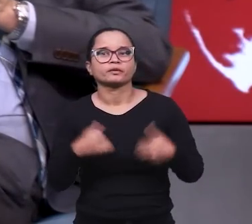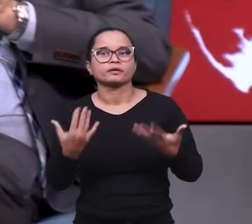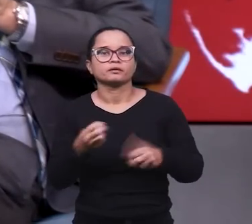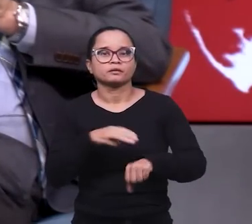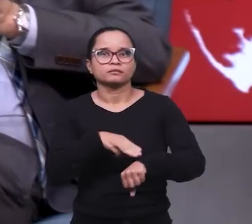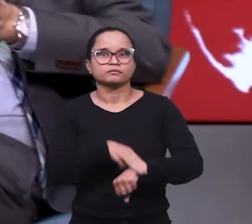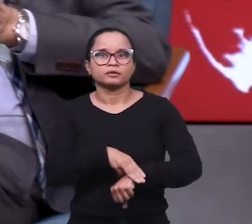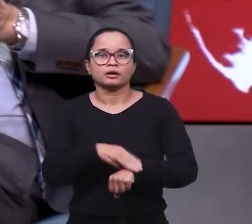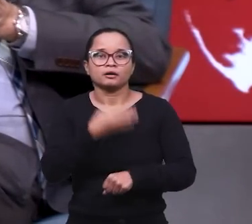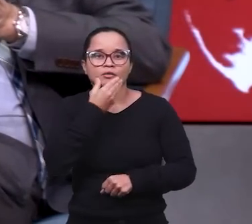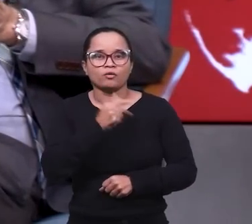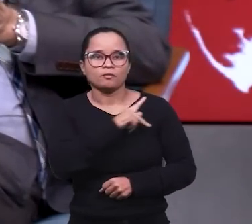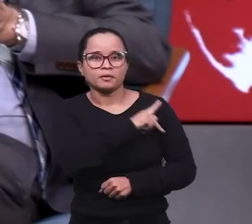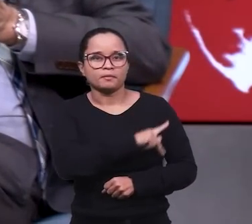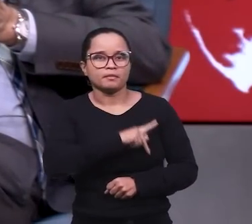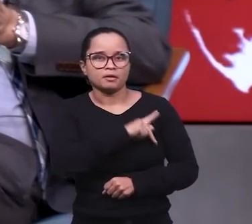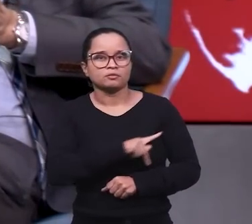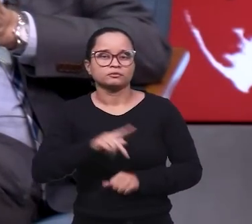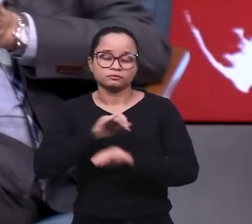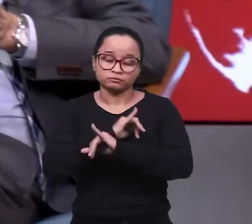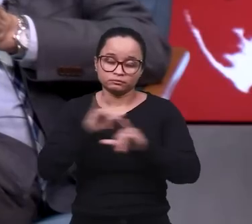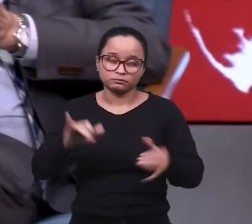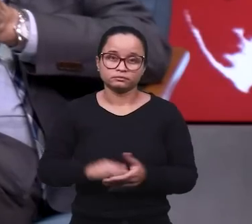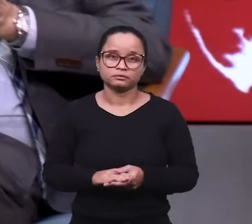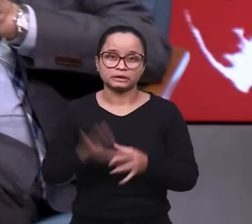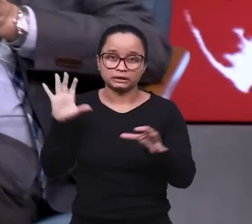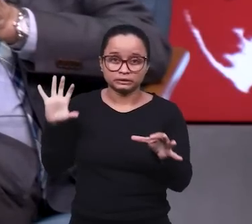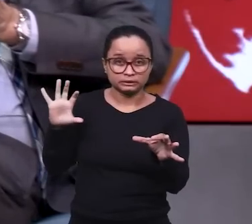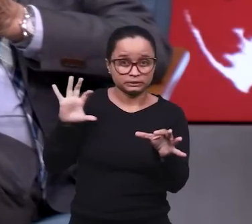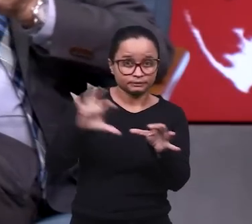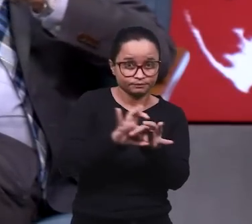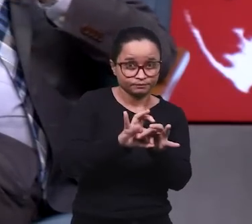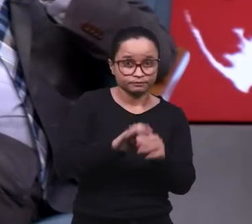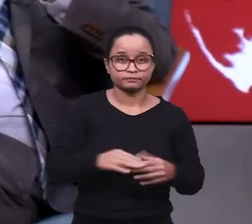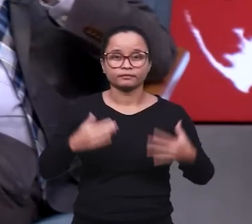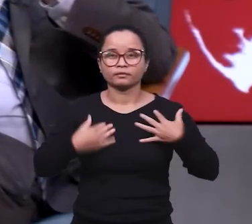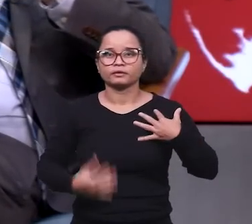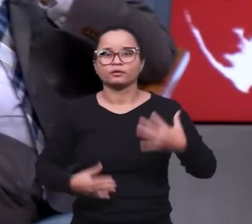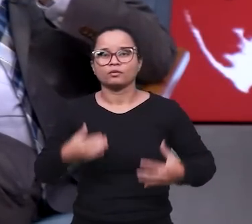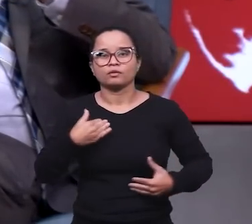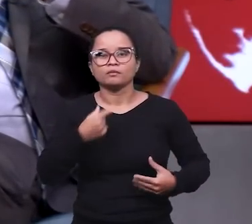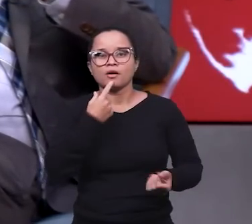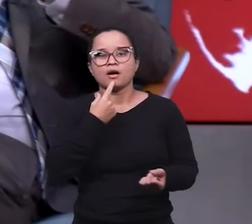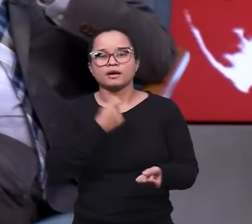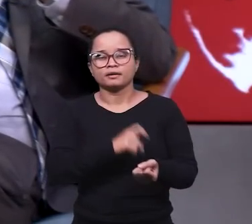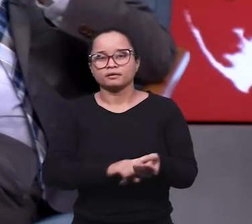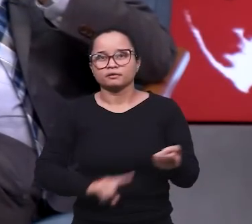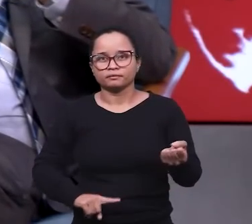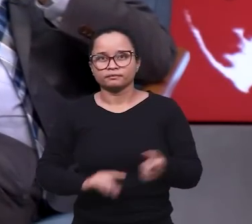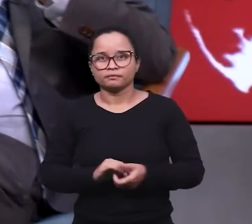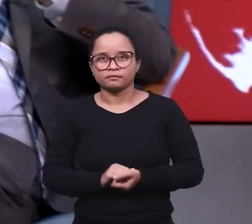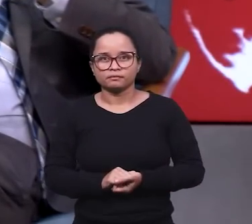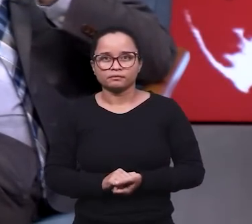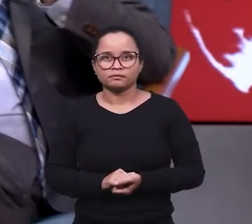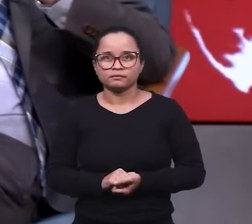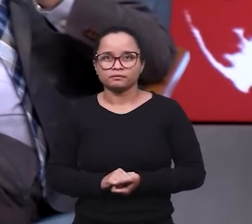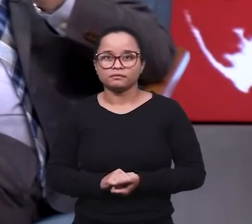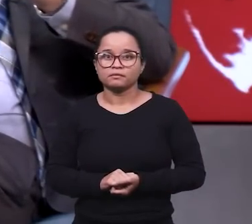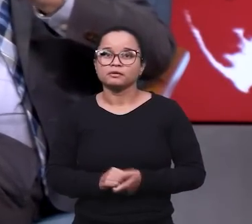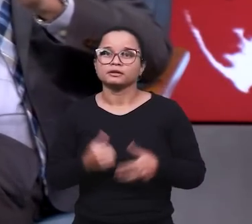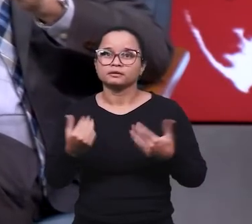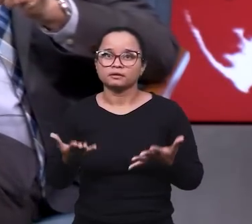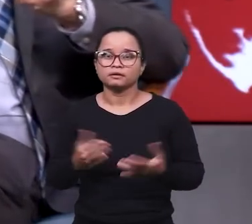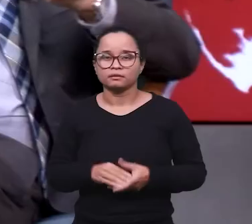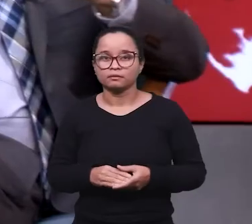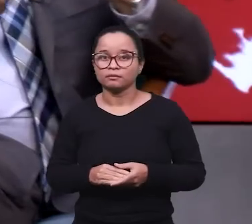o ministério que Paulo se refere está ligado a corpo e sangue. É